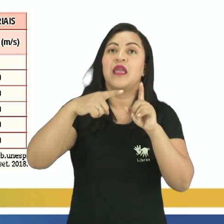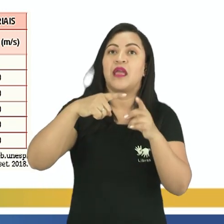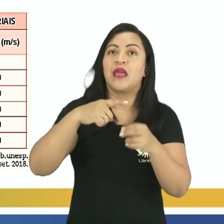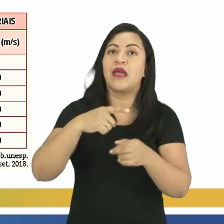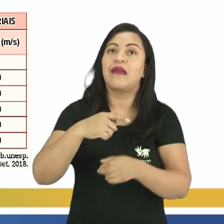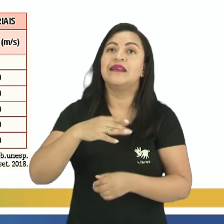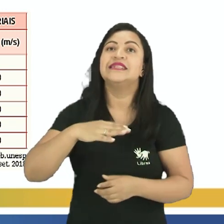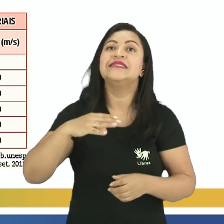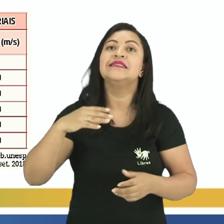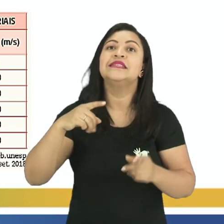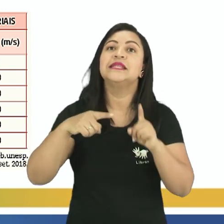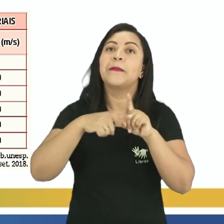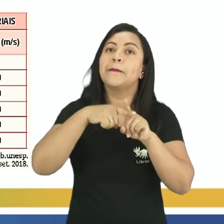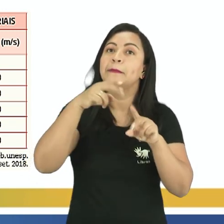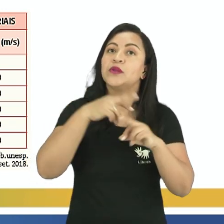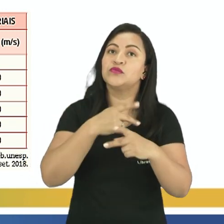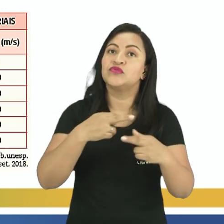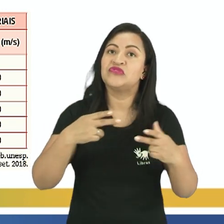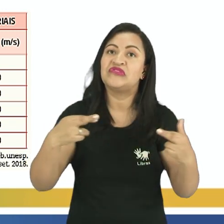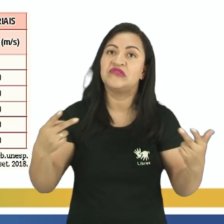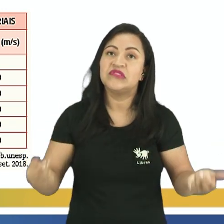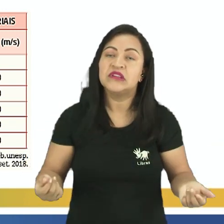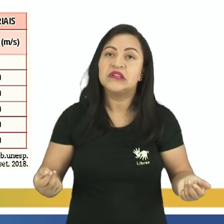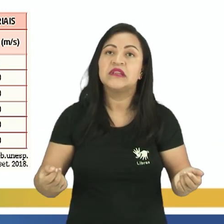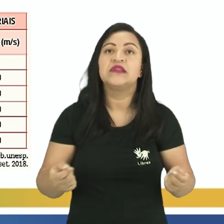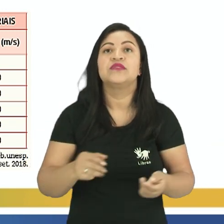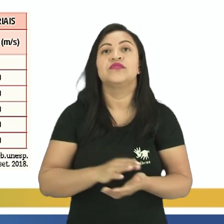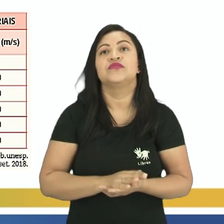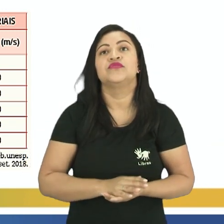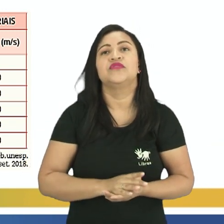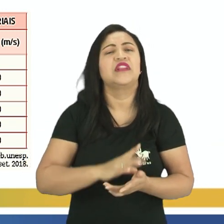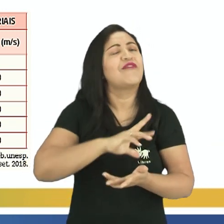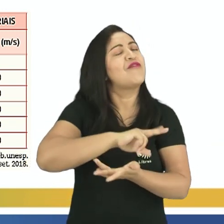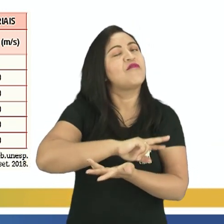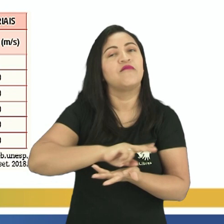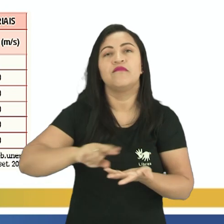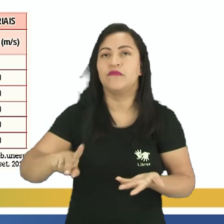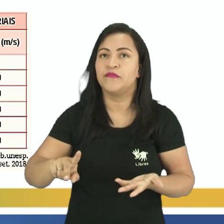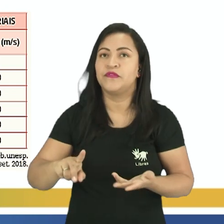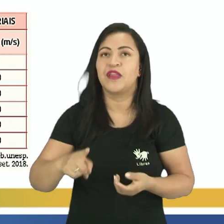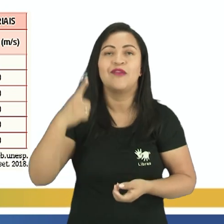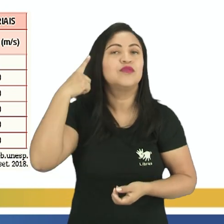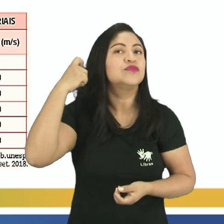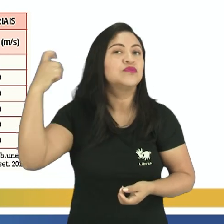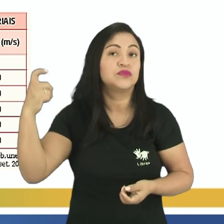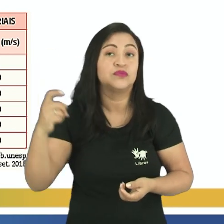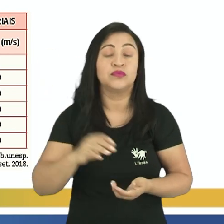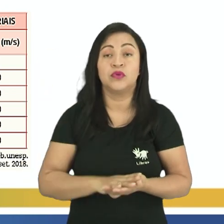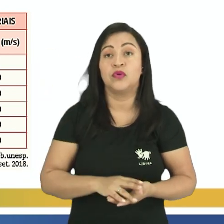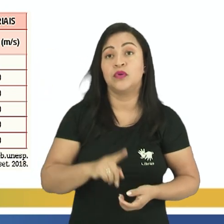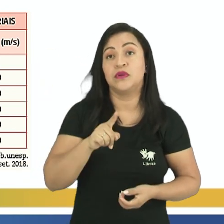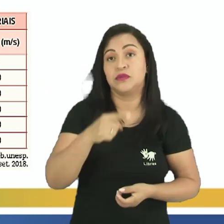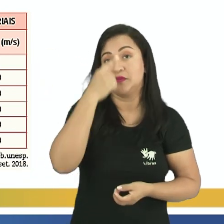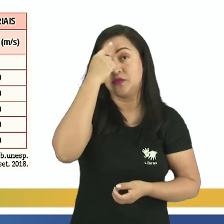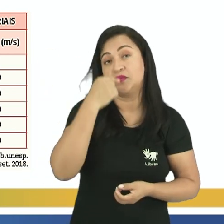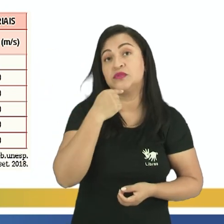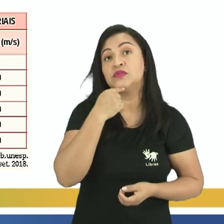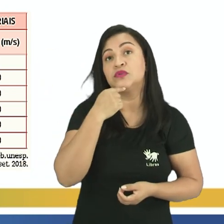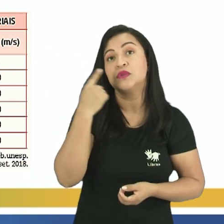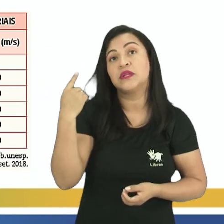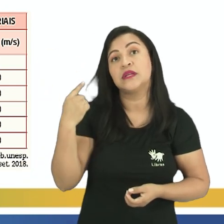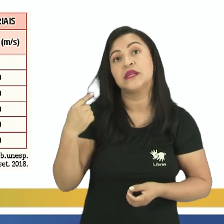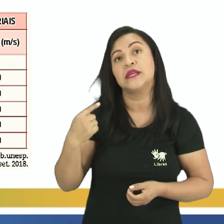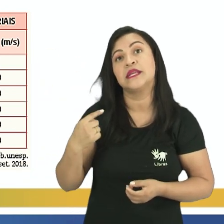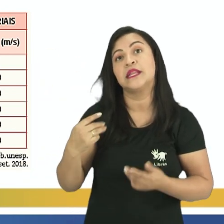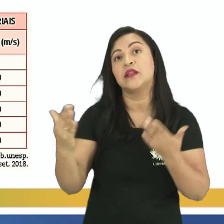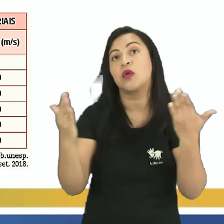tem a velocidade de propagação nesses meios, tá? A velocidade do som. Se vocês observarem, quando a gente